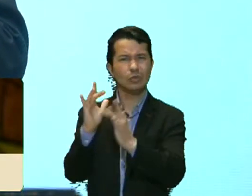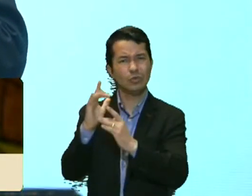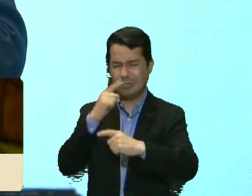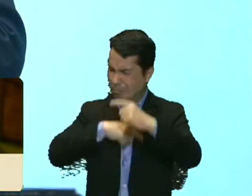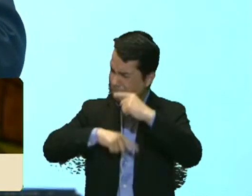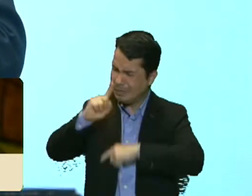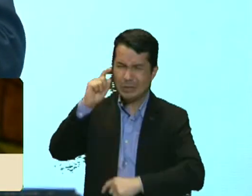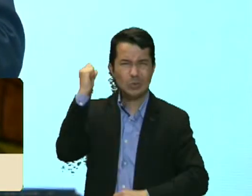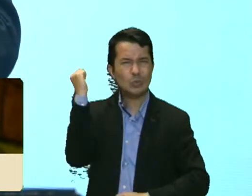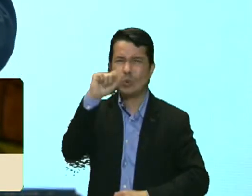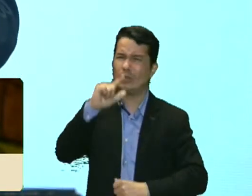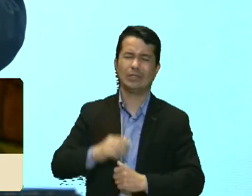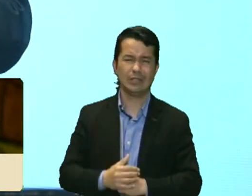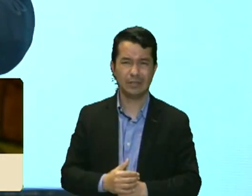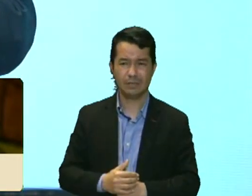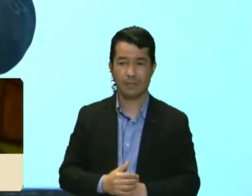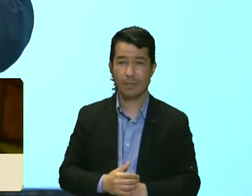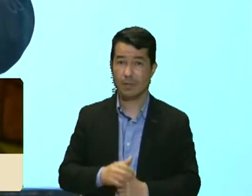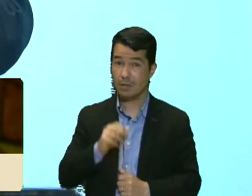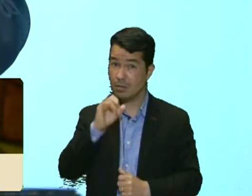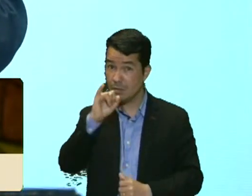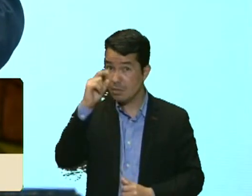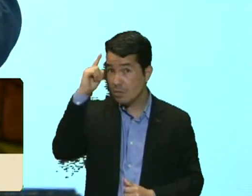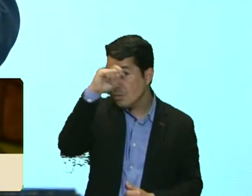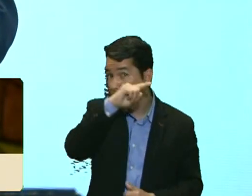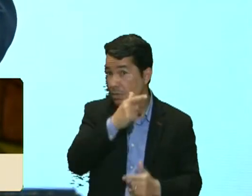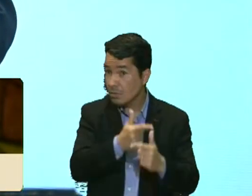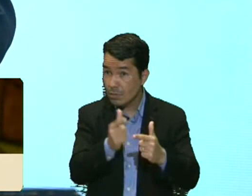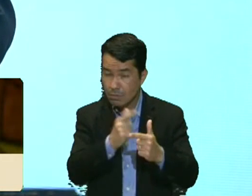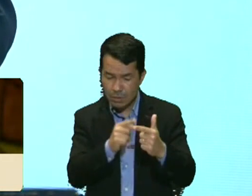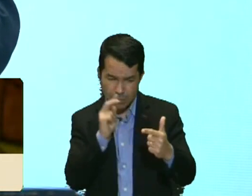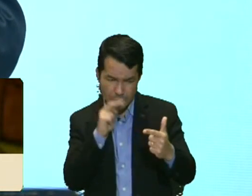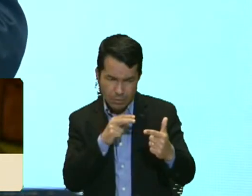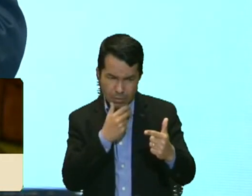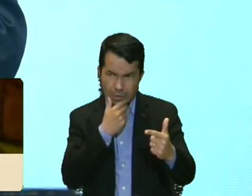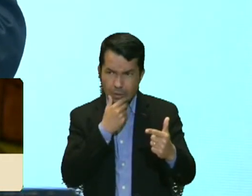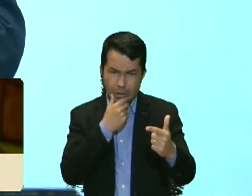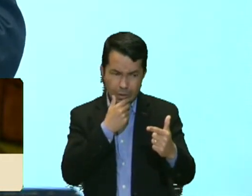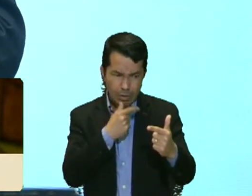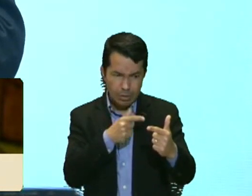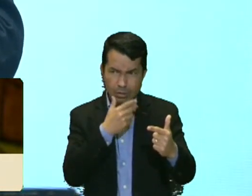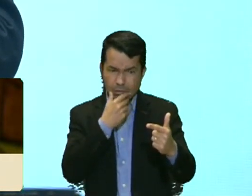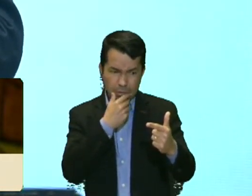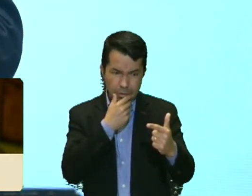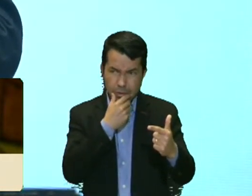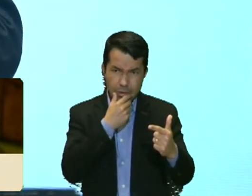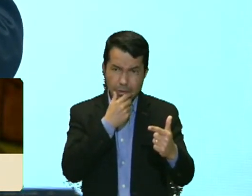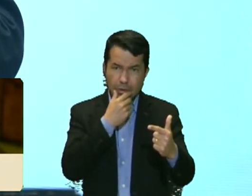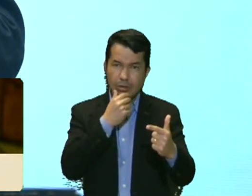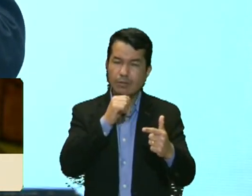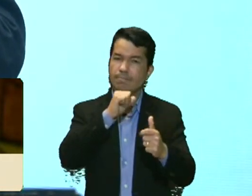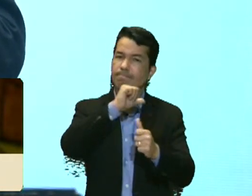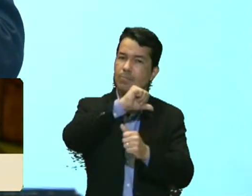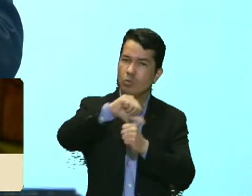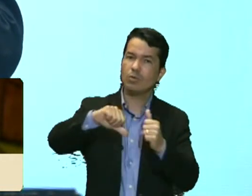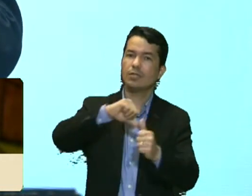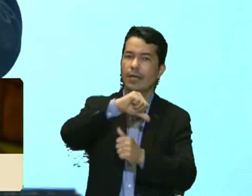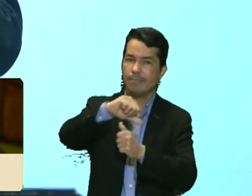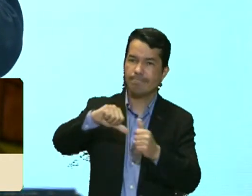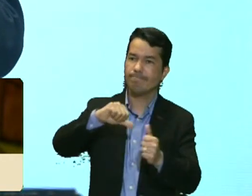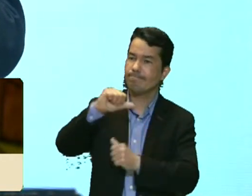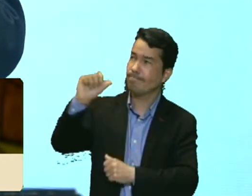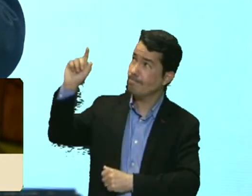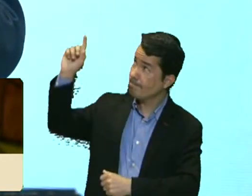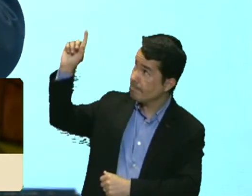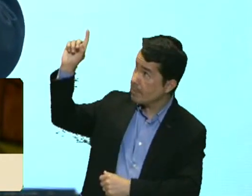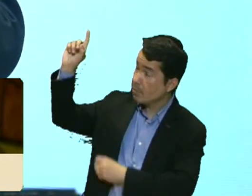Transforme as dificuldades em passos para a vitória. E aí você vai poder dizer isso: posso